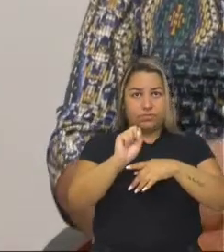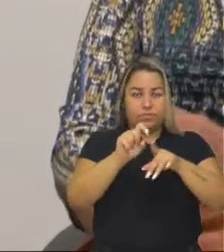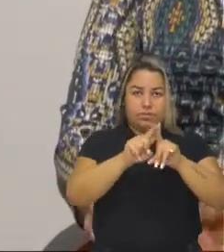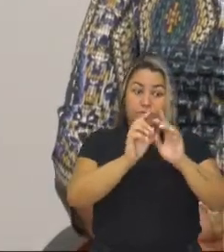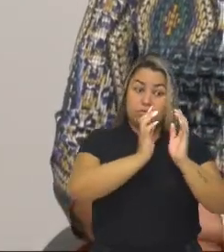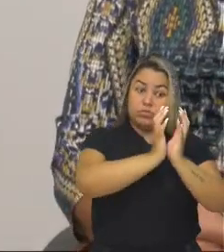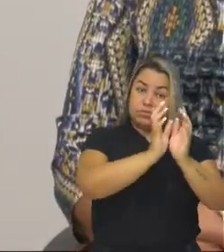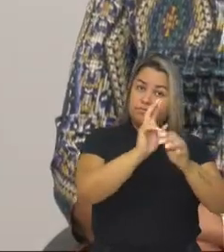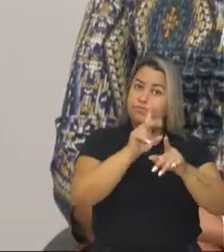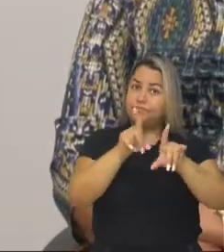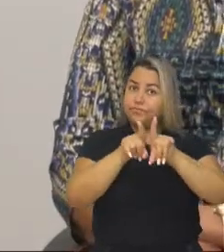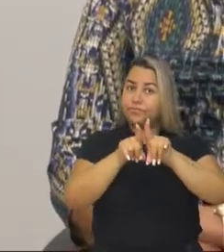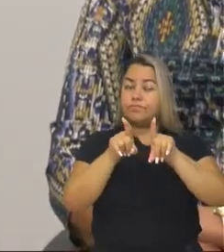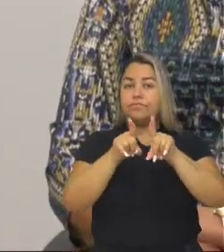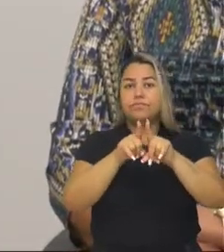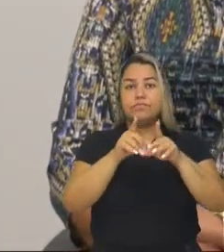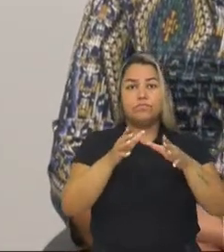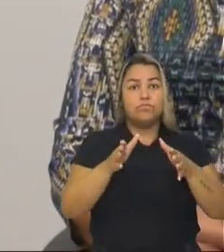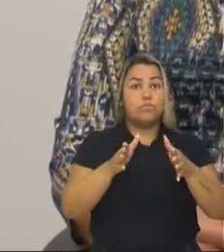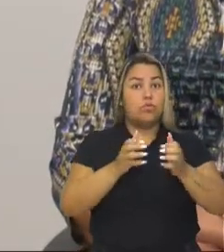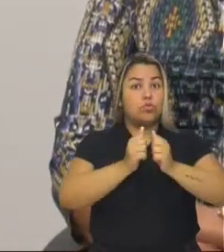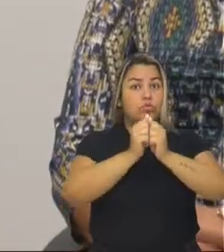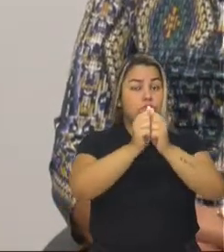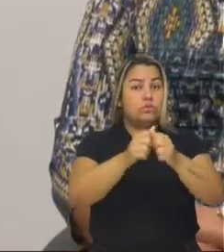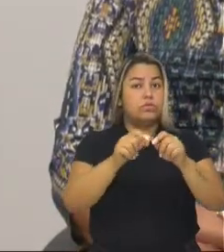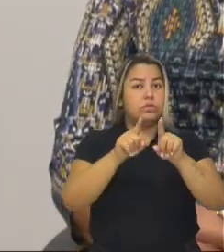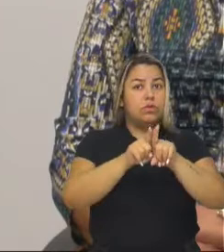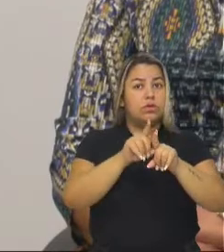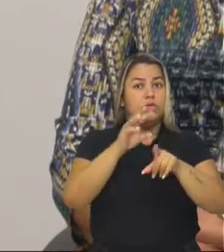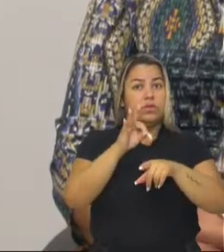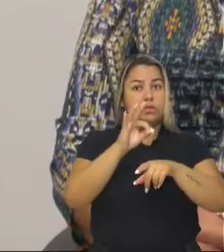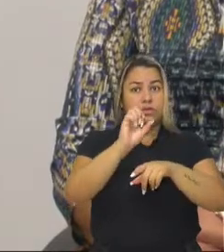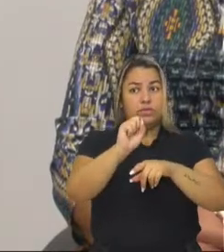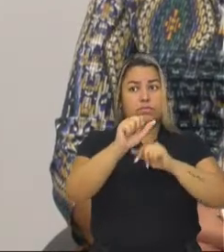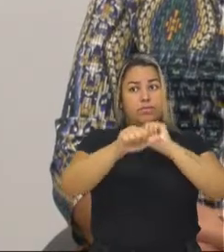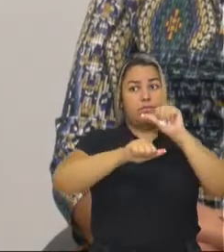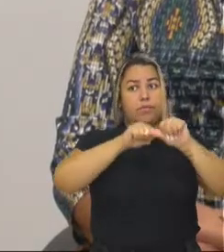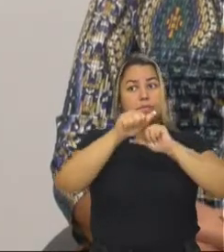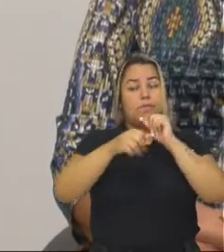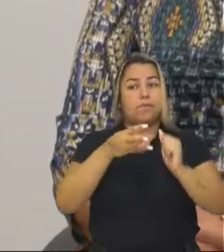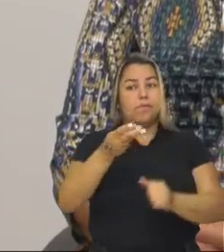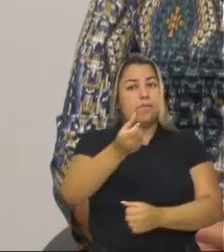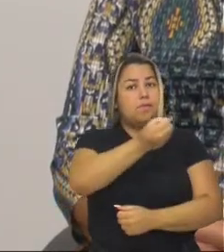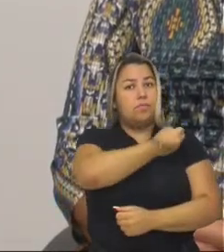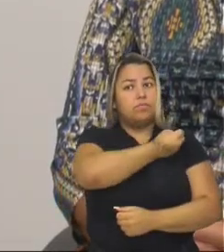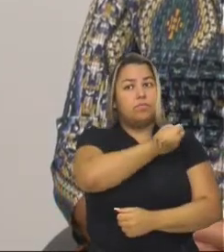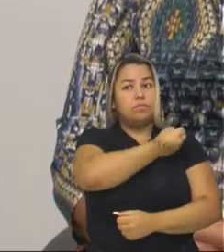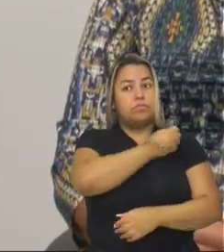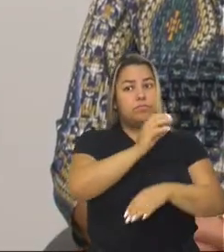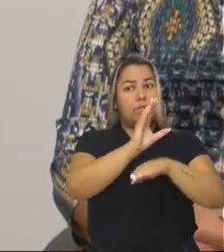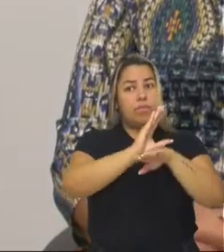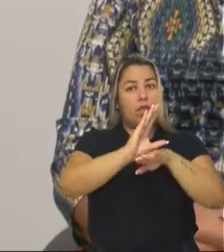Rio, começo a também chegar junto do CRP05, e aí, nessa mudança de números, passo a ser conselheira da gestão passada, e, nessa gestão